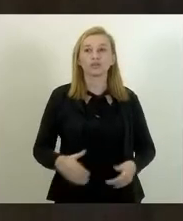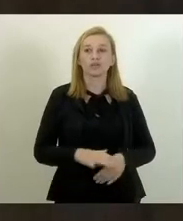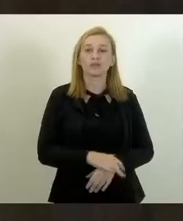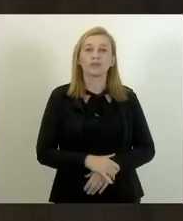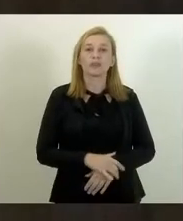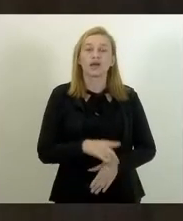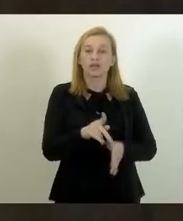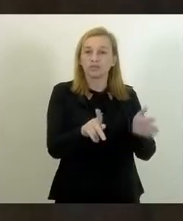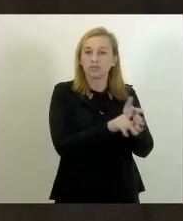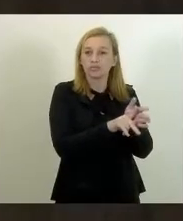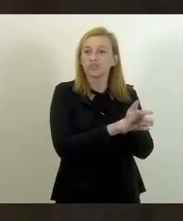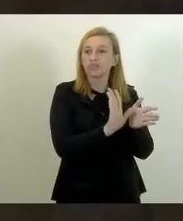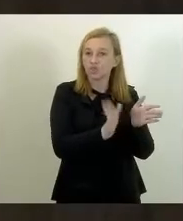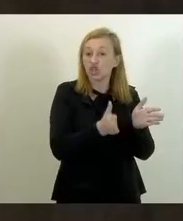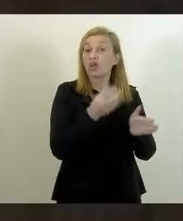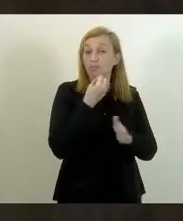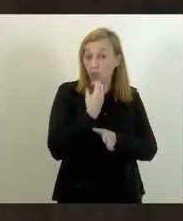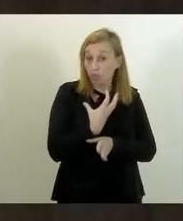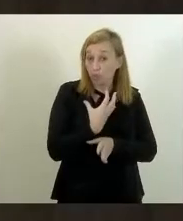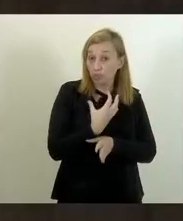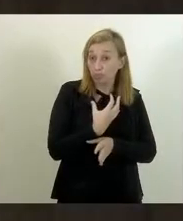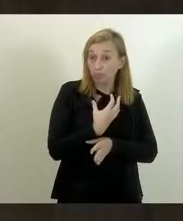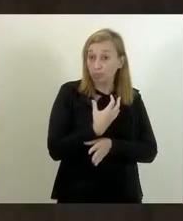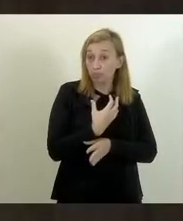esse projeto que já é bom,